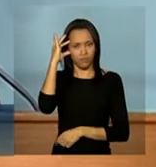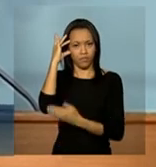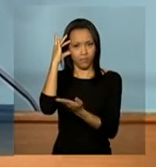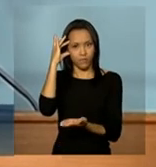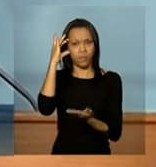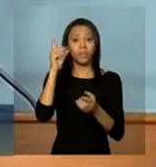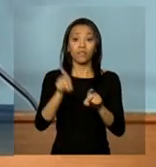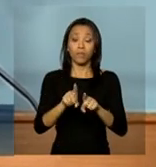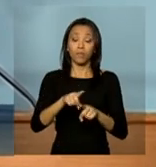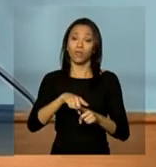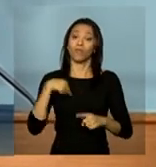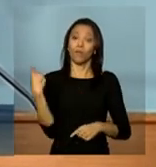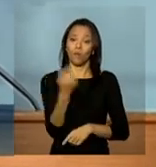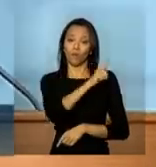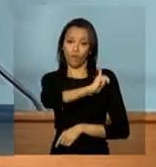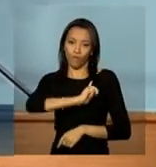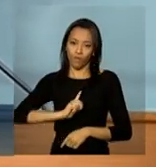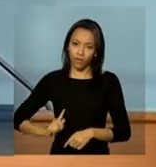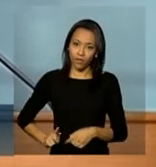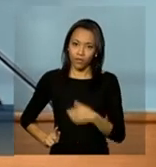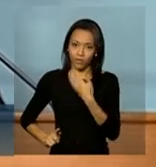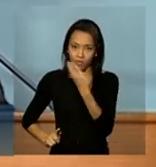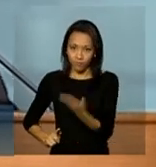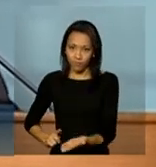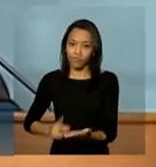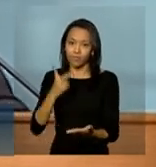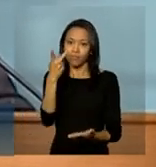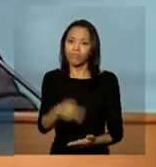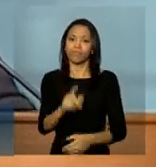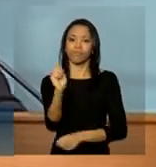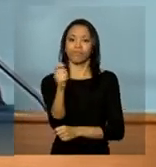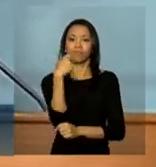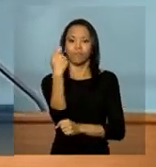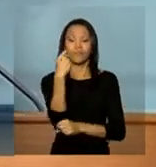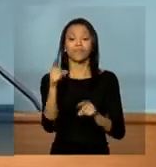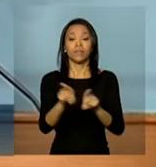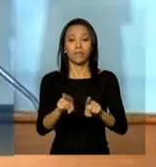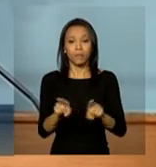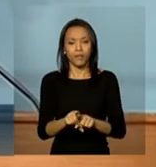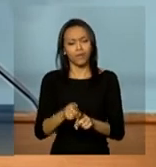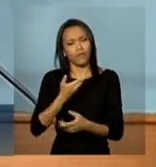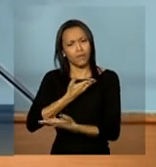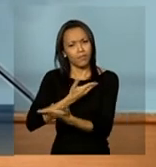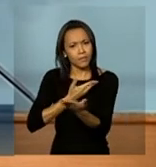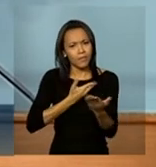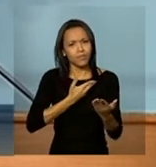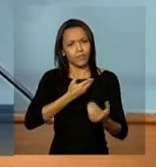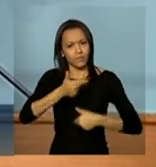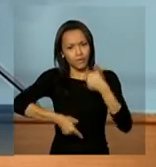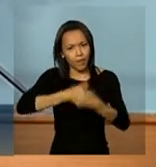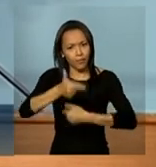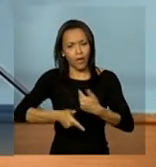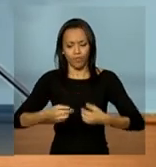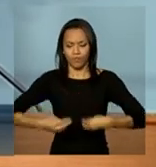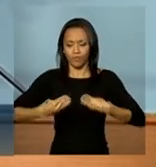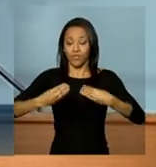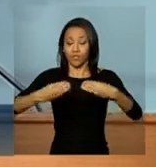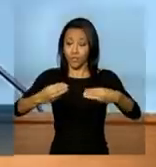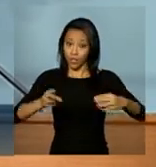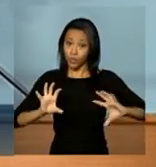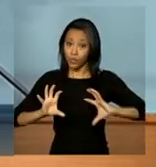nosso governador Tarso Genro, saúdo os meus colegas de ministério que acompanham a